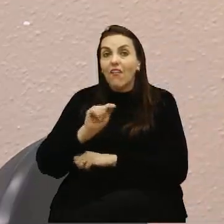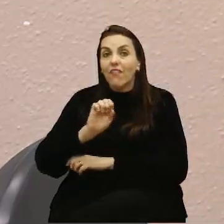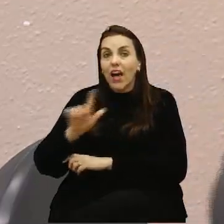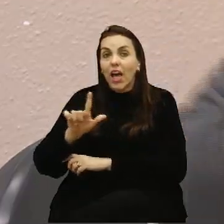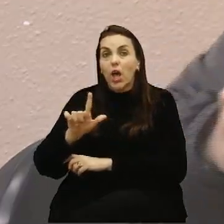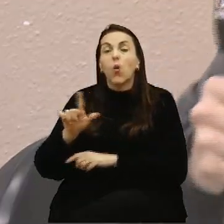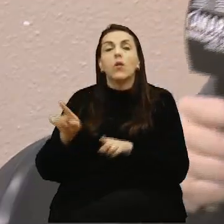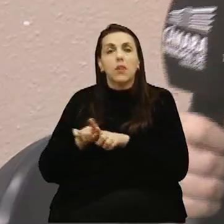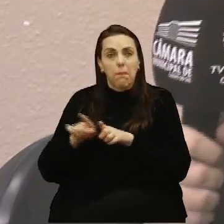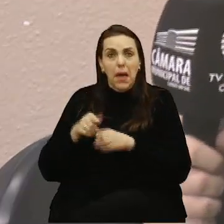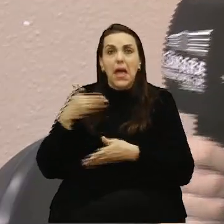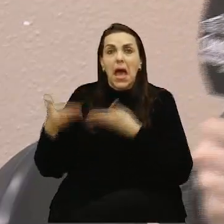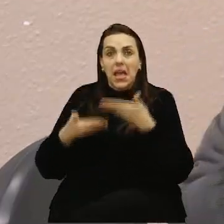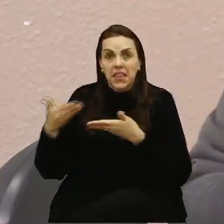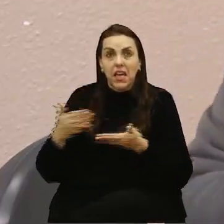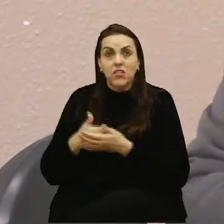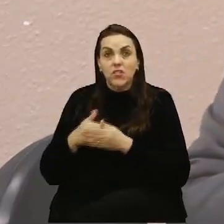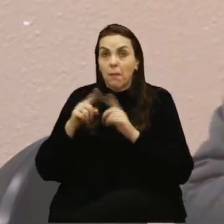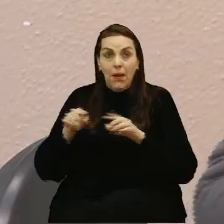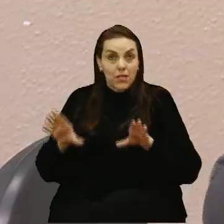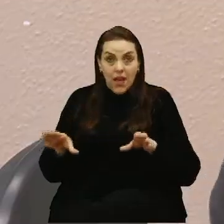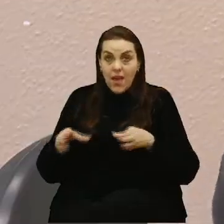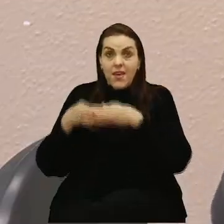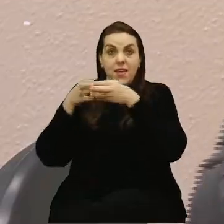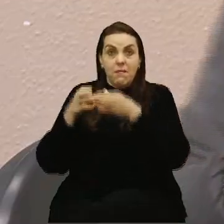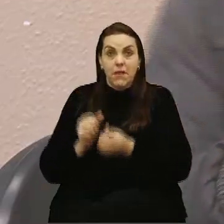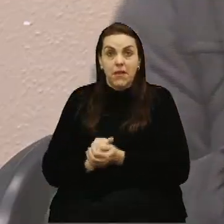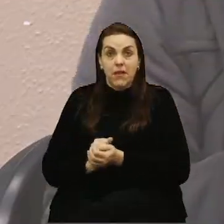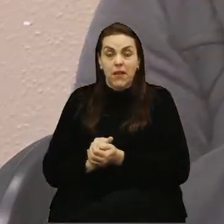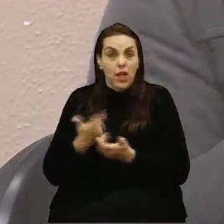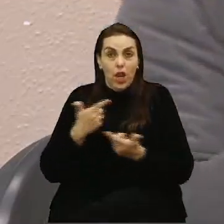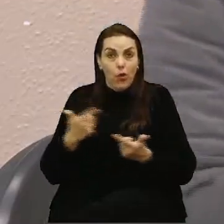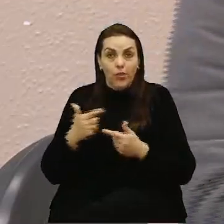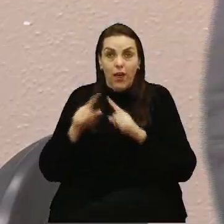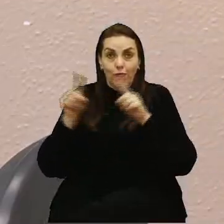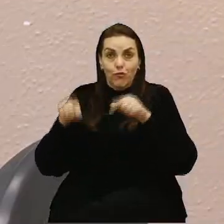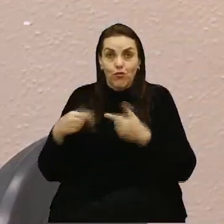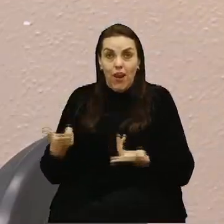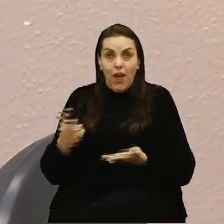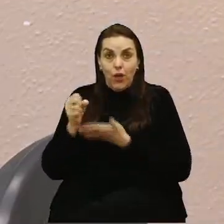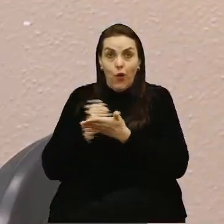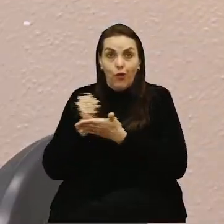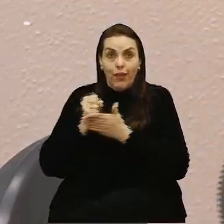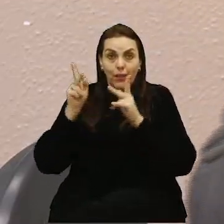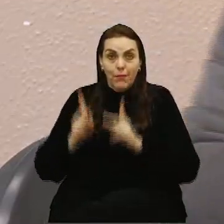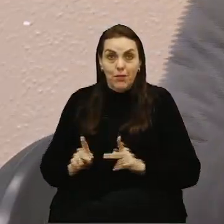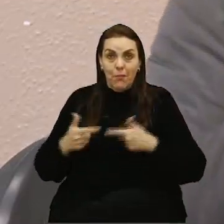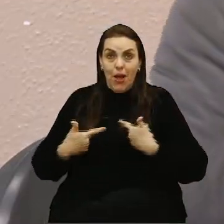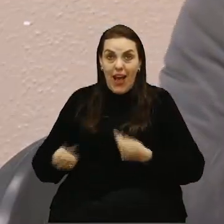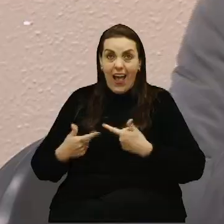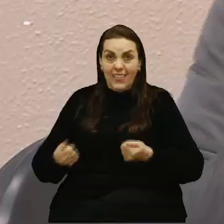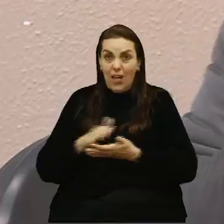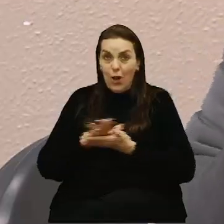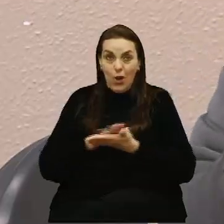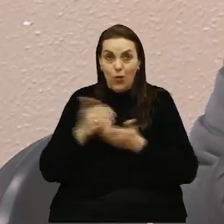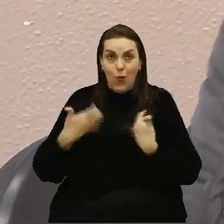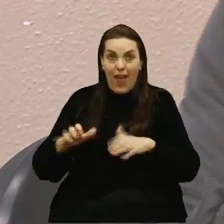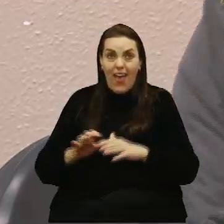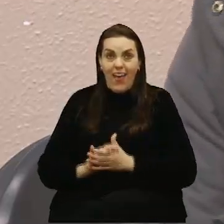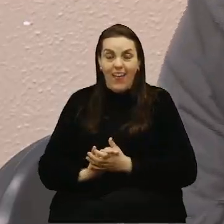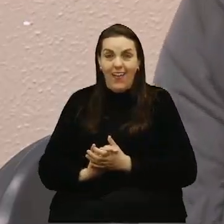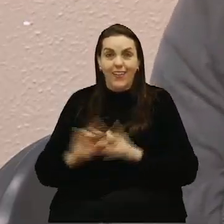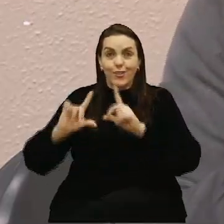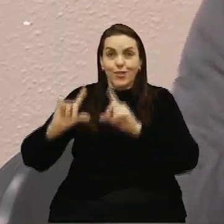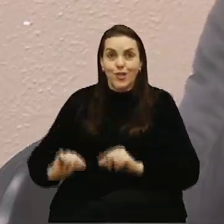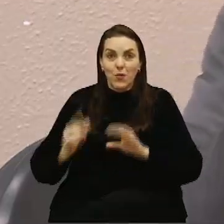também, mas ele não tem equipe, não tem efetivo, não contrata pessoas porque não querem gastar, para não diminuir